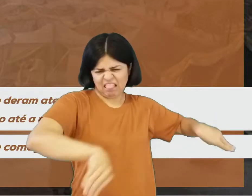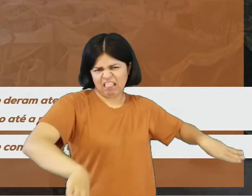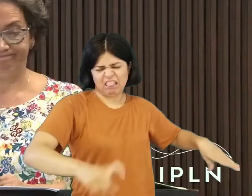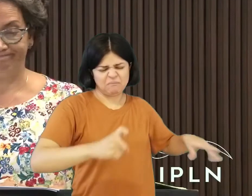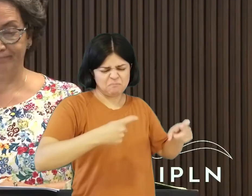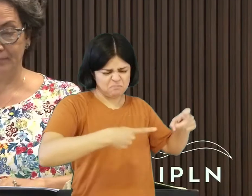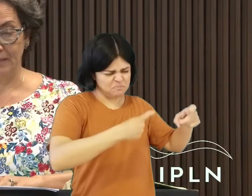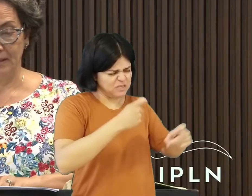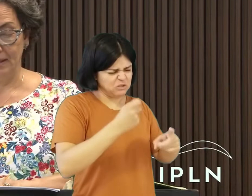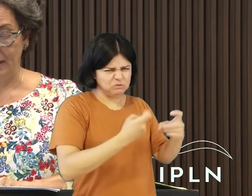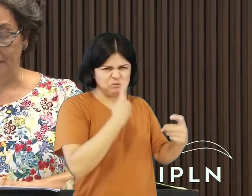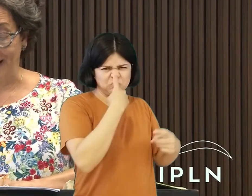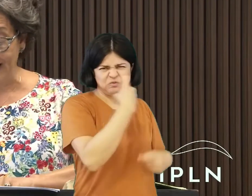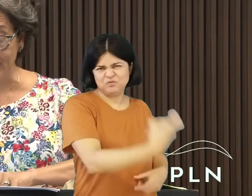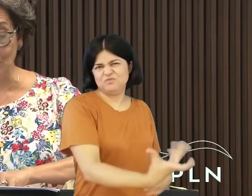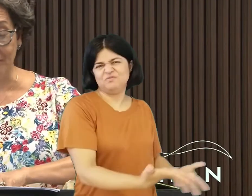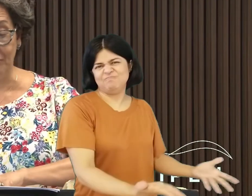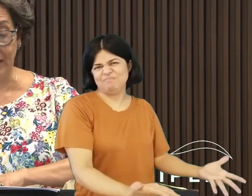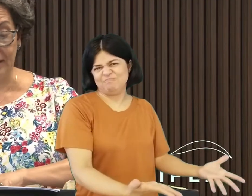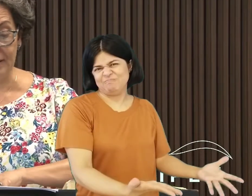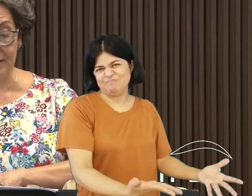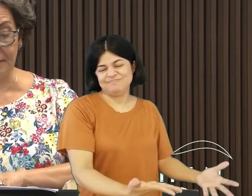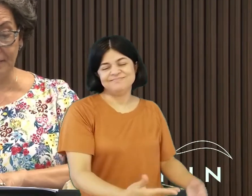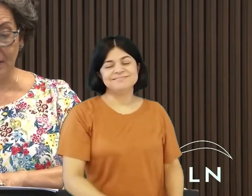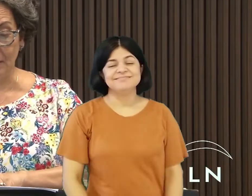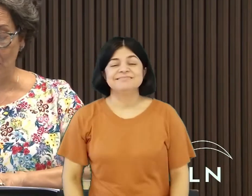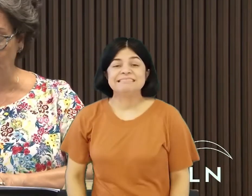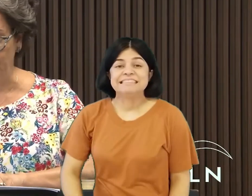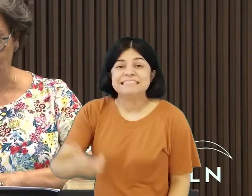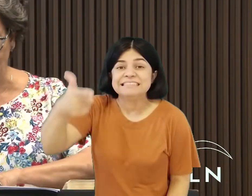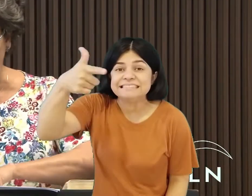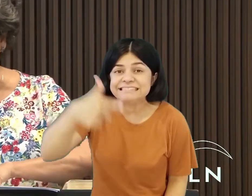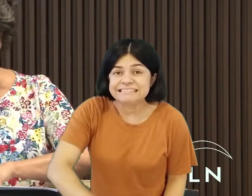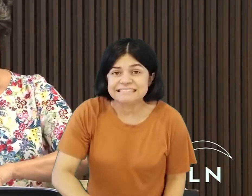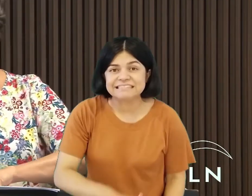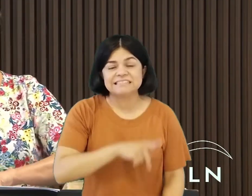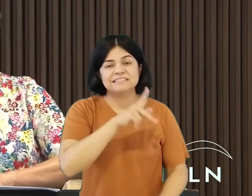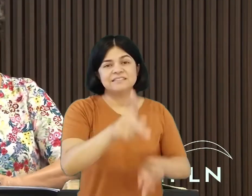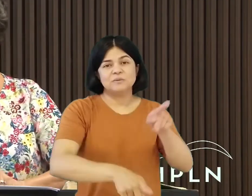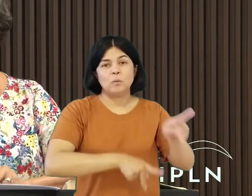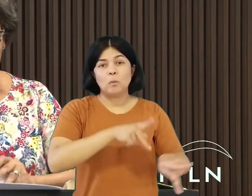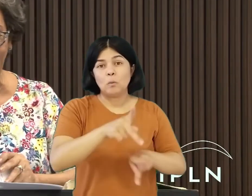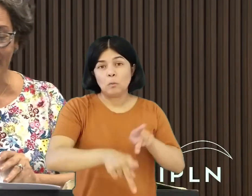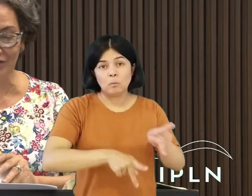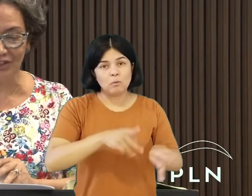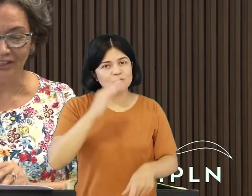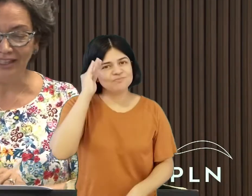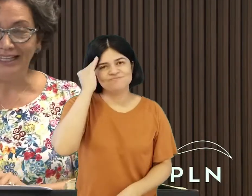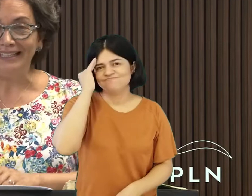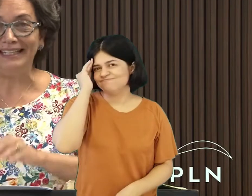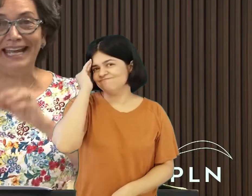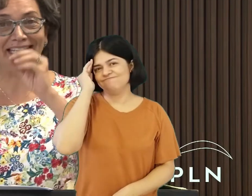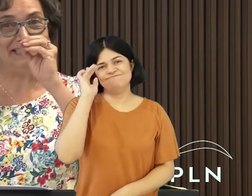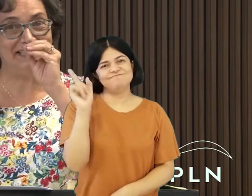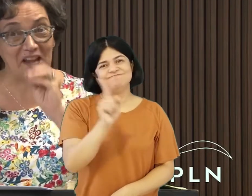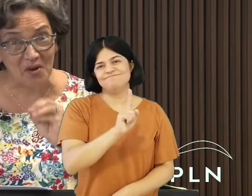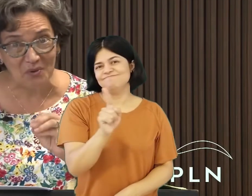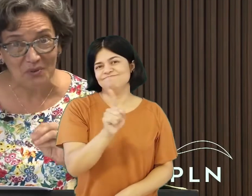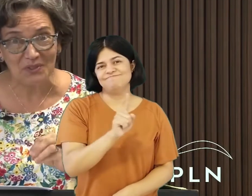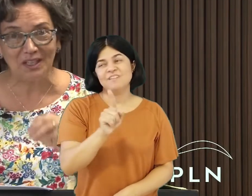mal. Mais uma vez, o povo não entende que